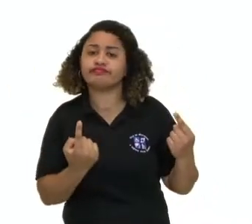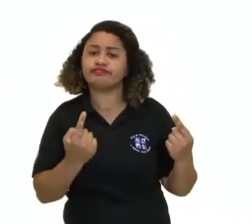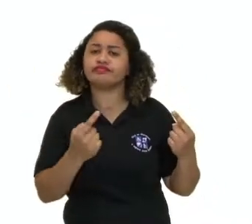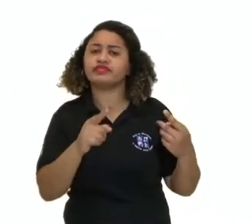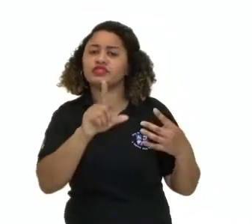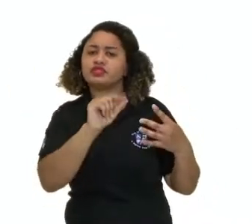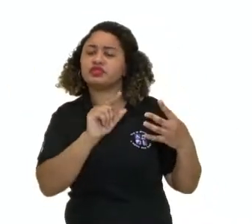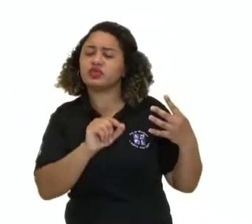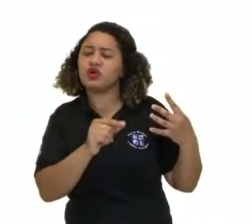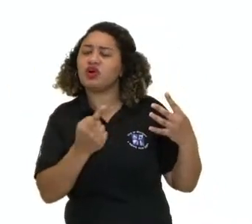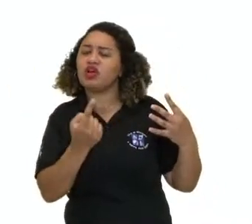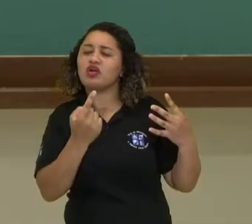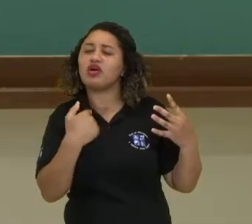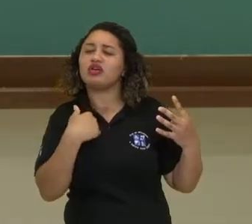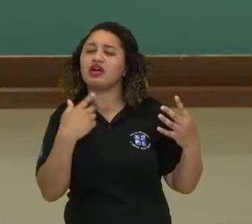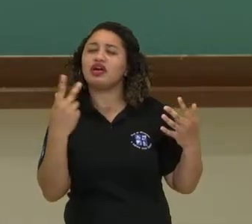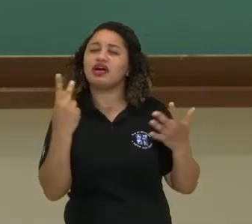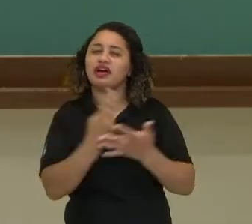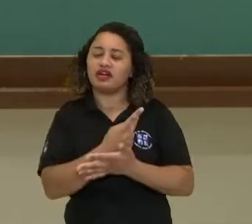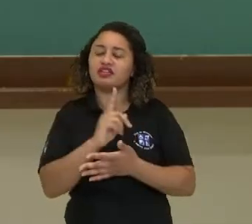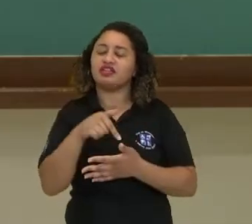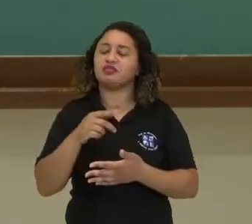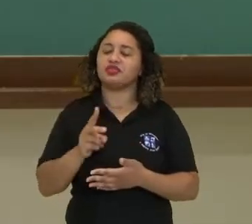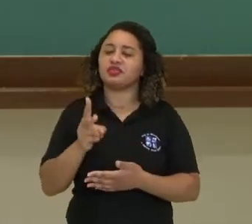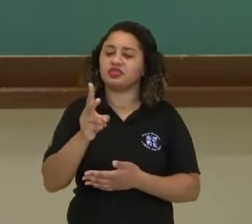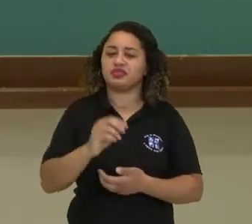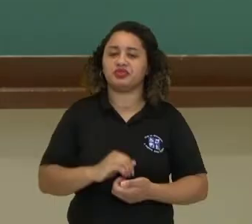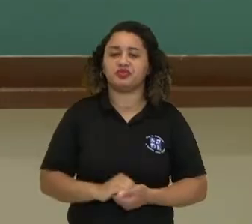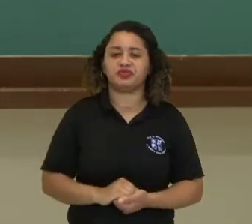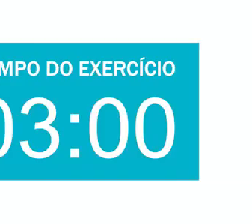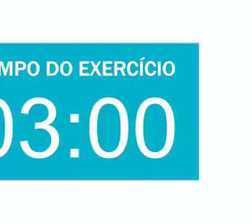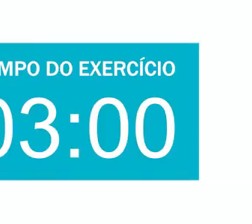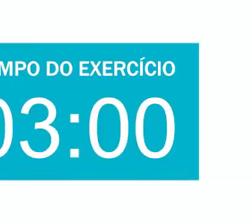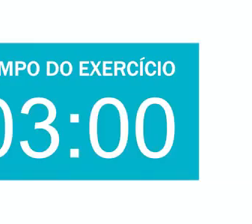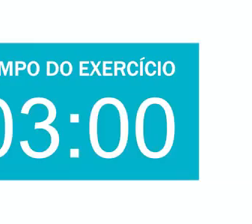lá, escreve aquela que você acha que é e eu já volto comentando a resposta.